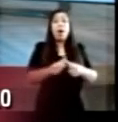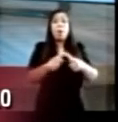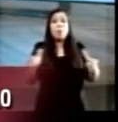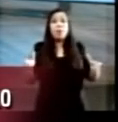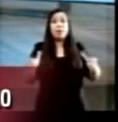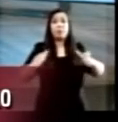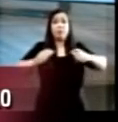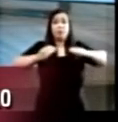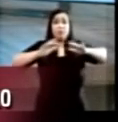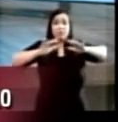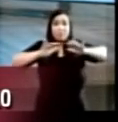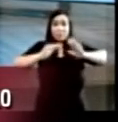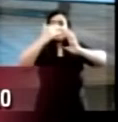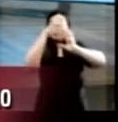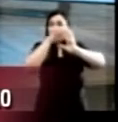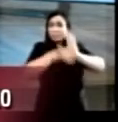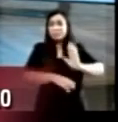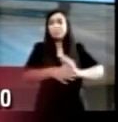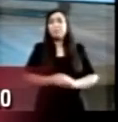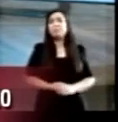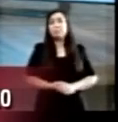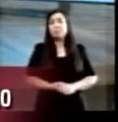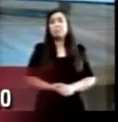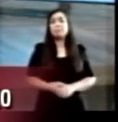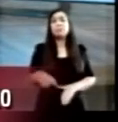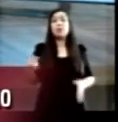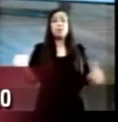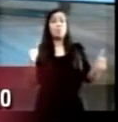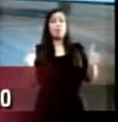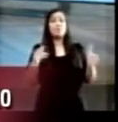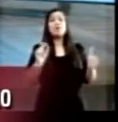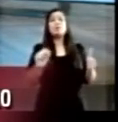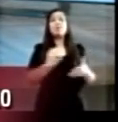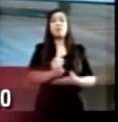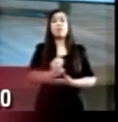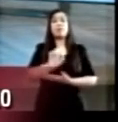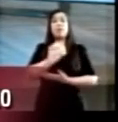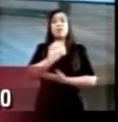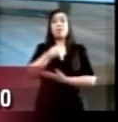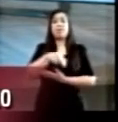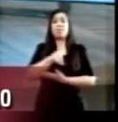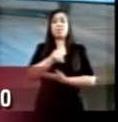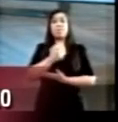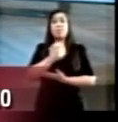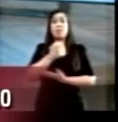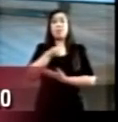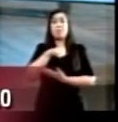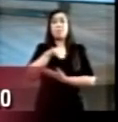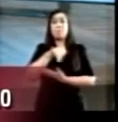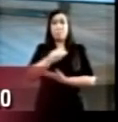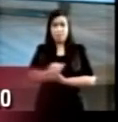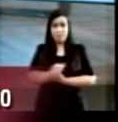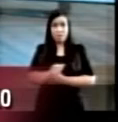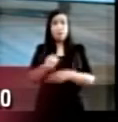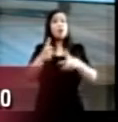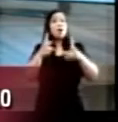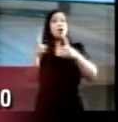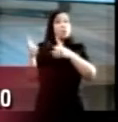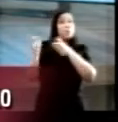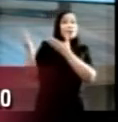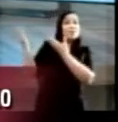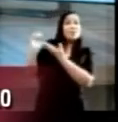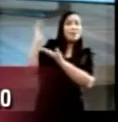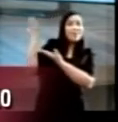de queda. Nós entraríamos numa fase de endemia. Então, olha o que aconteceu